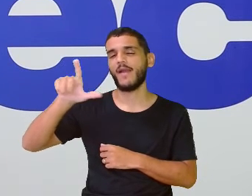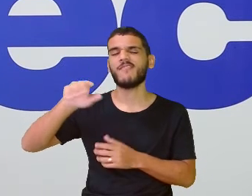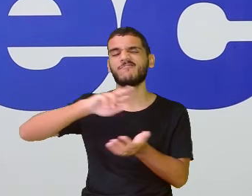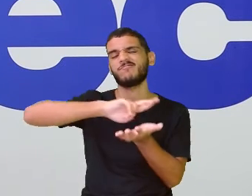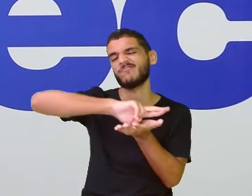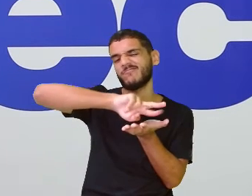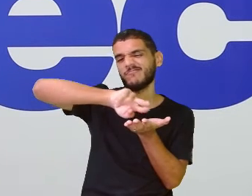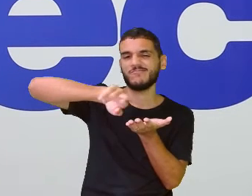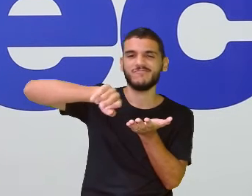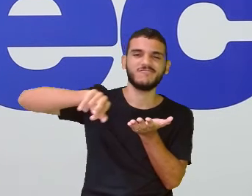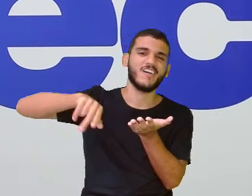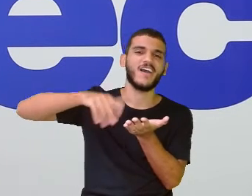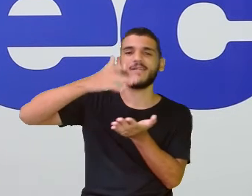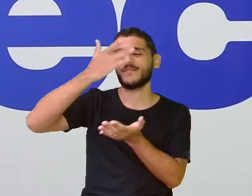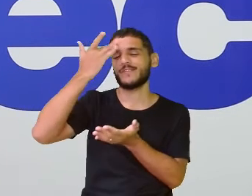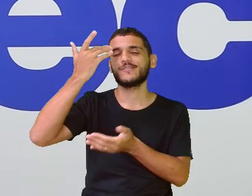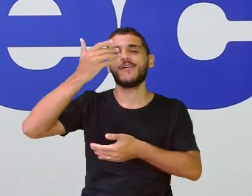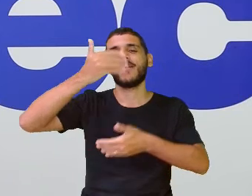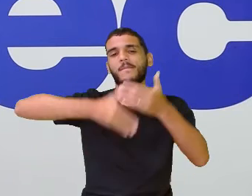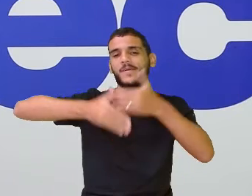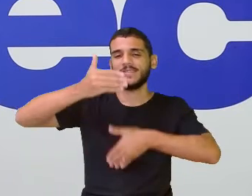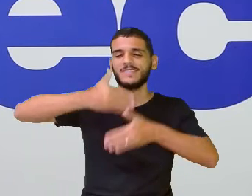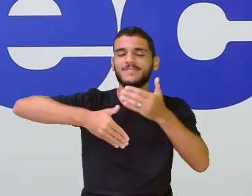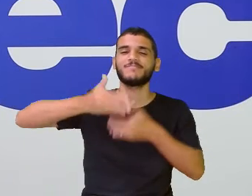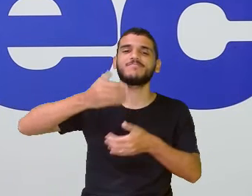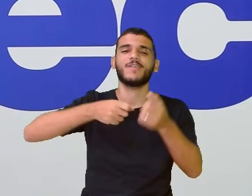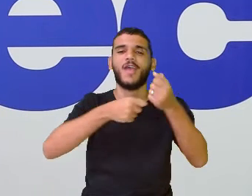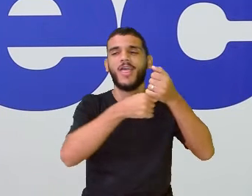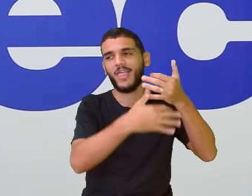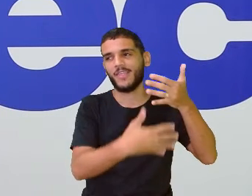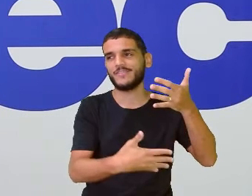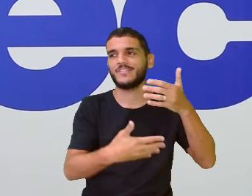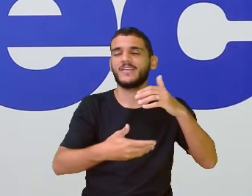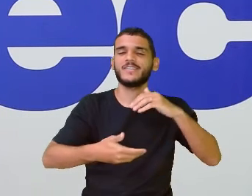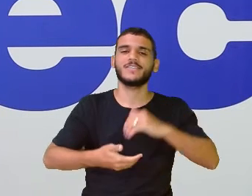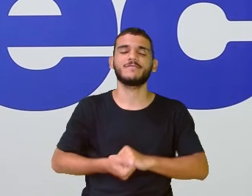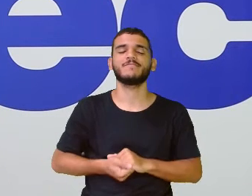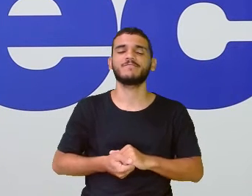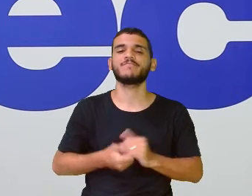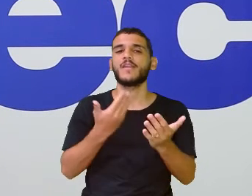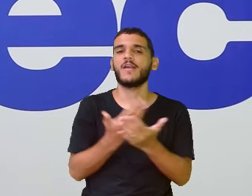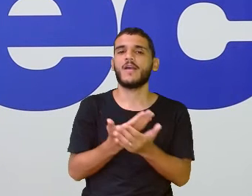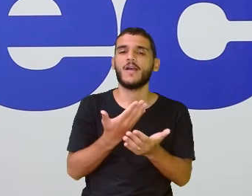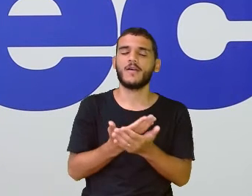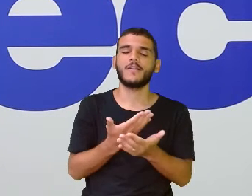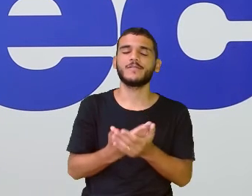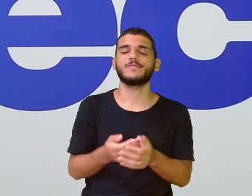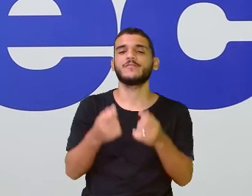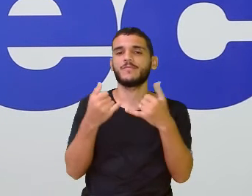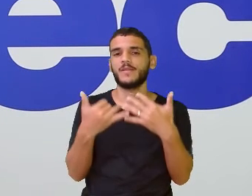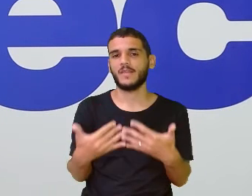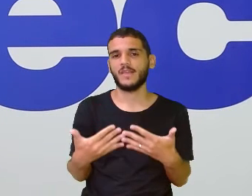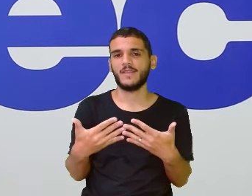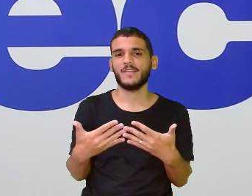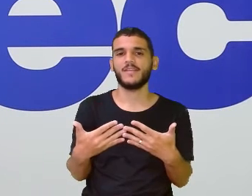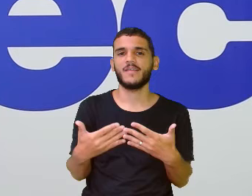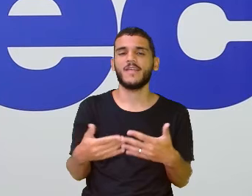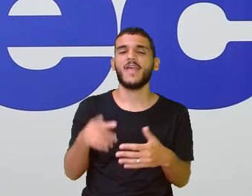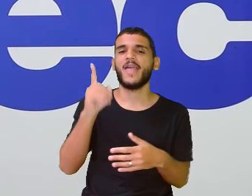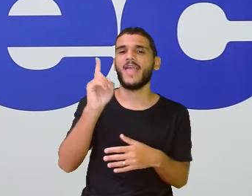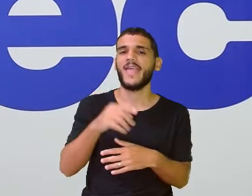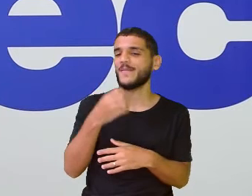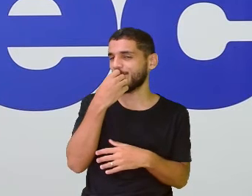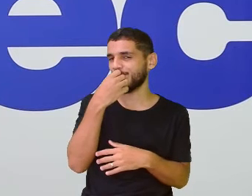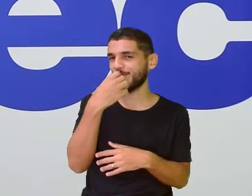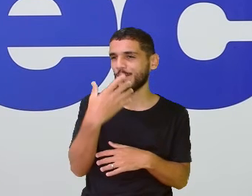Isabel, Anne. Está todo mundo aqui participando da aula, inclusive dizendo que a aula está muito